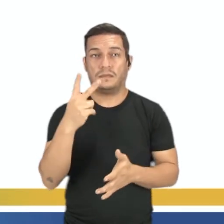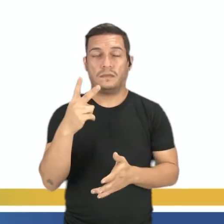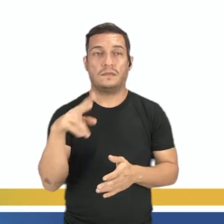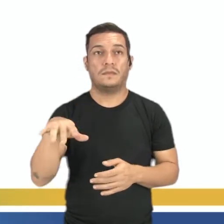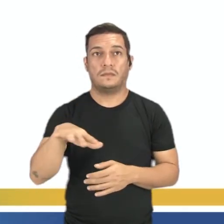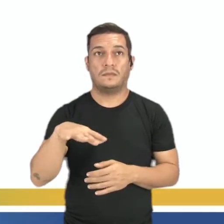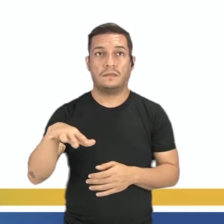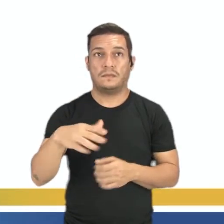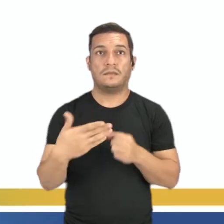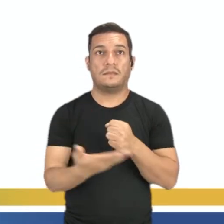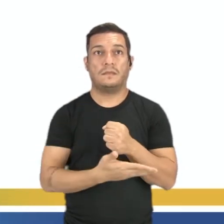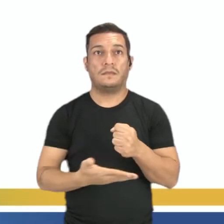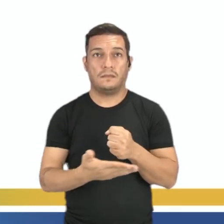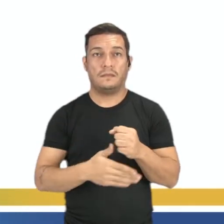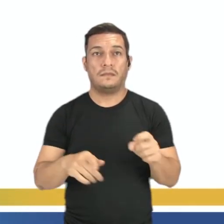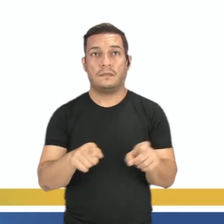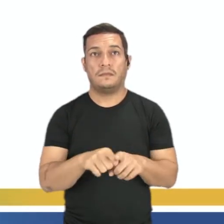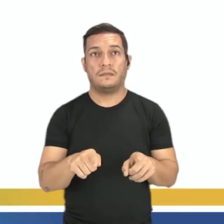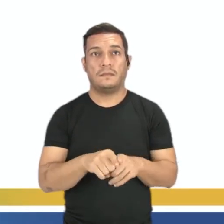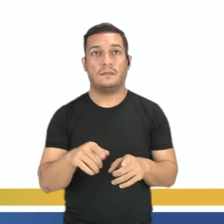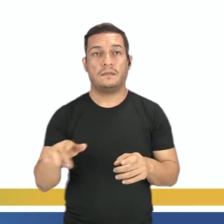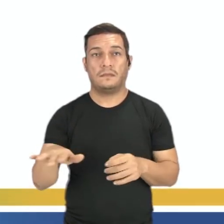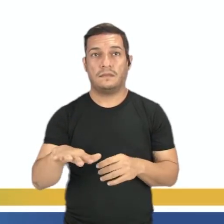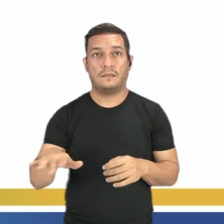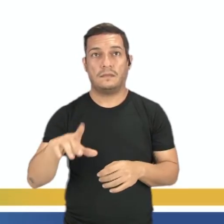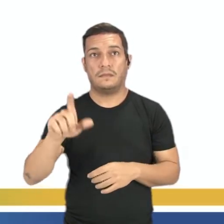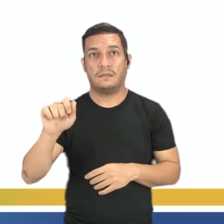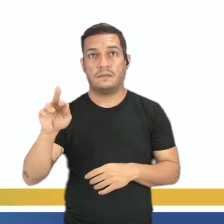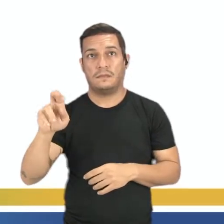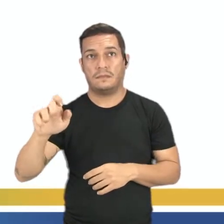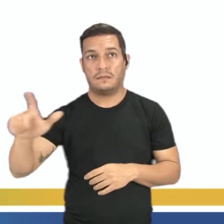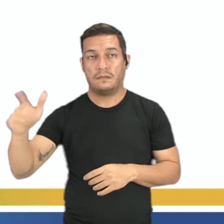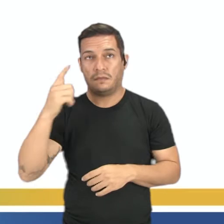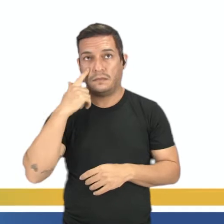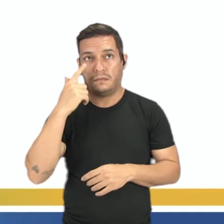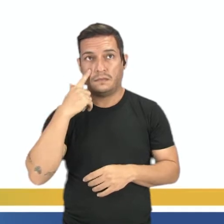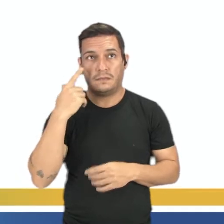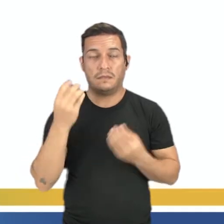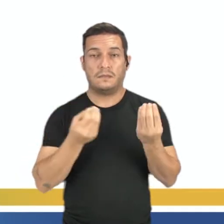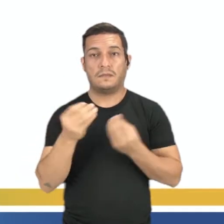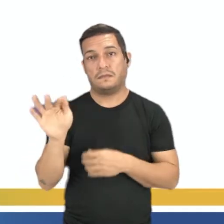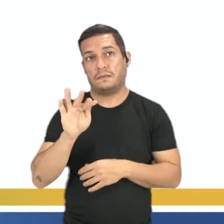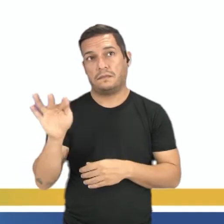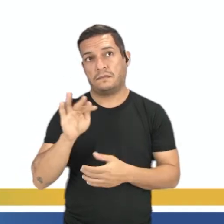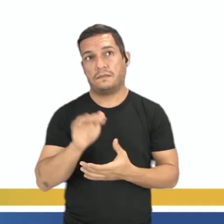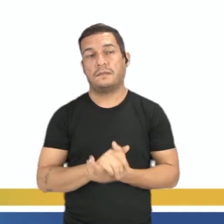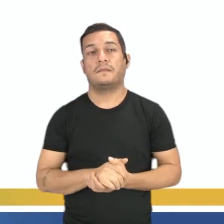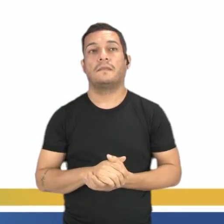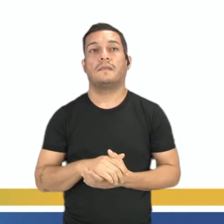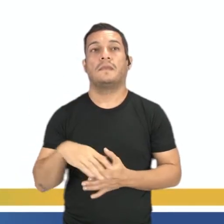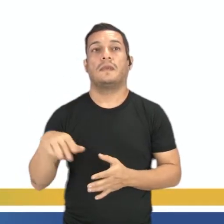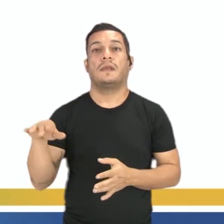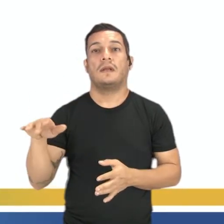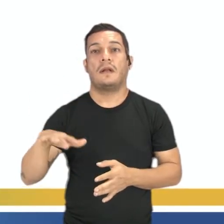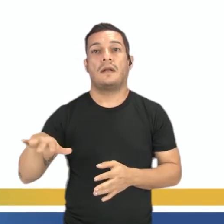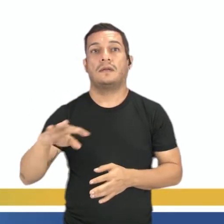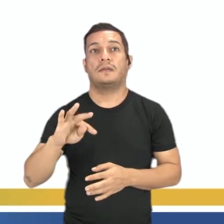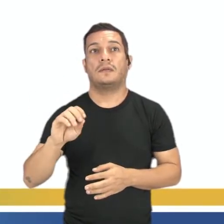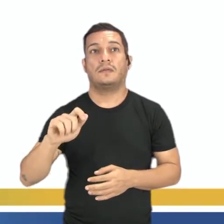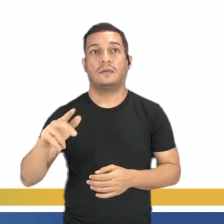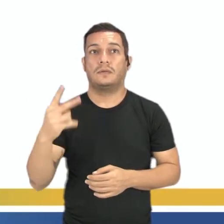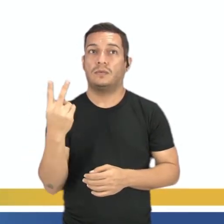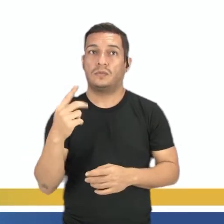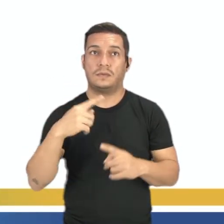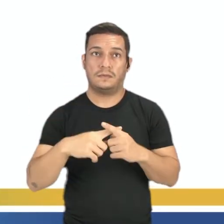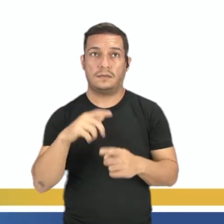vezes a área da base, a área lateral. Vamos ver aqui a fórmula. A área total é igual a